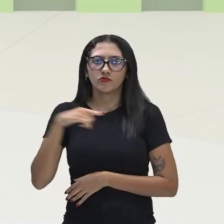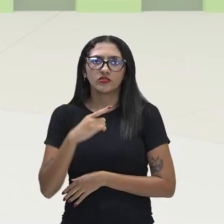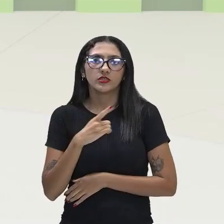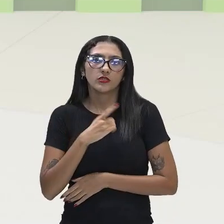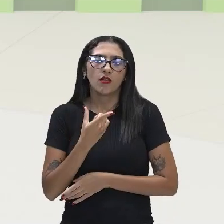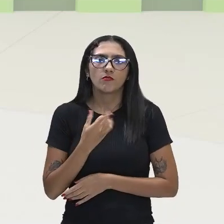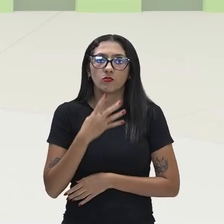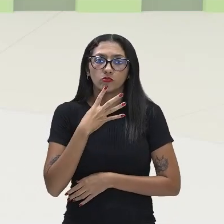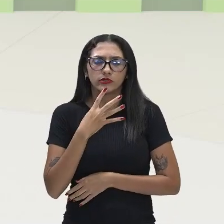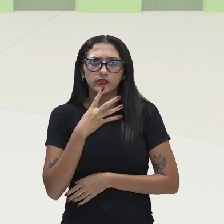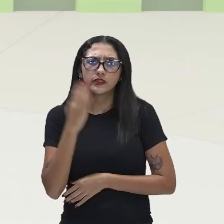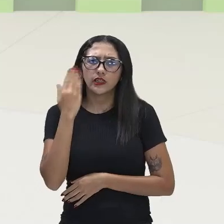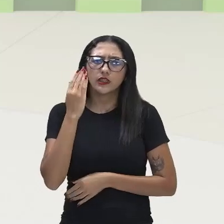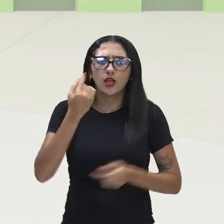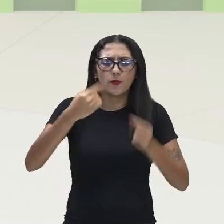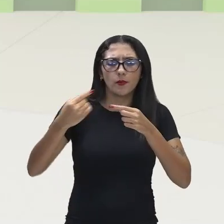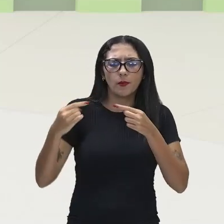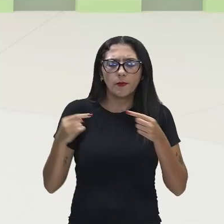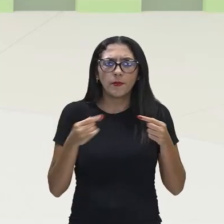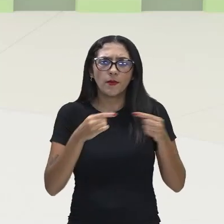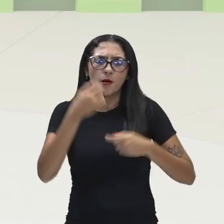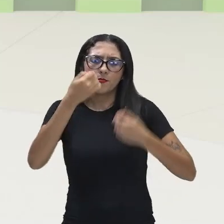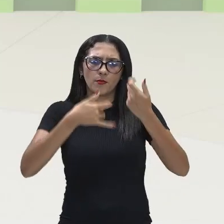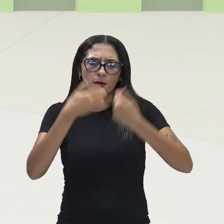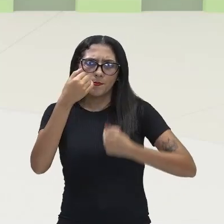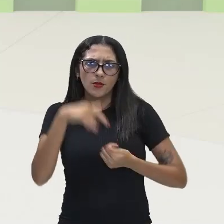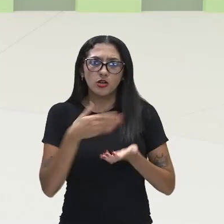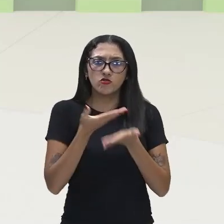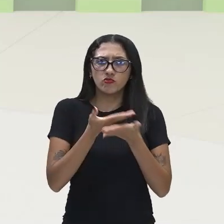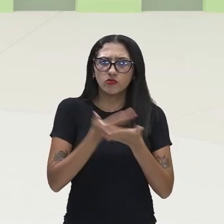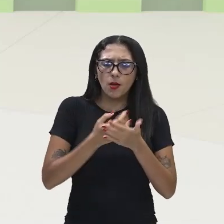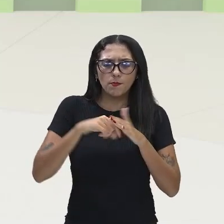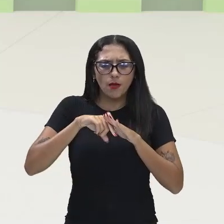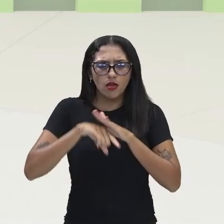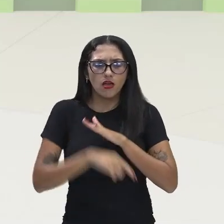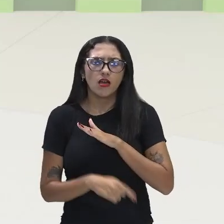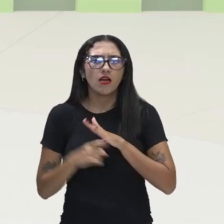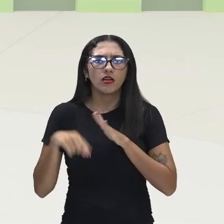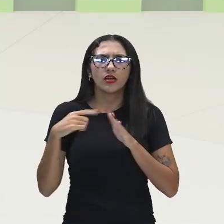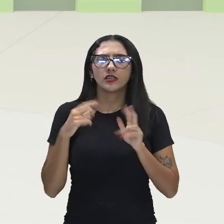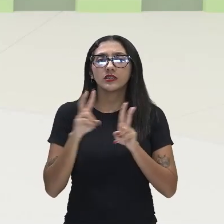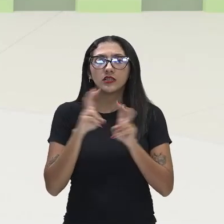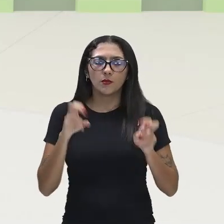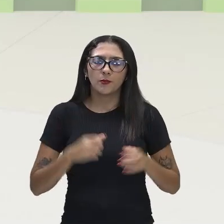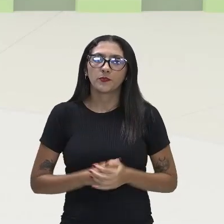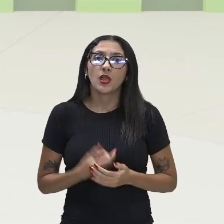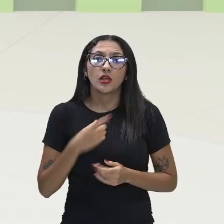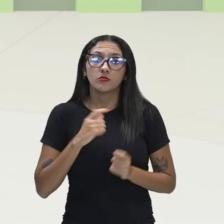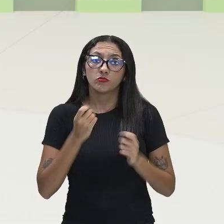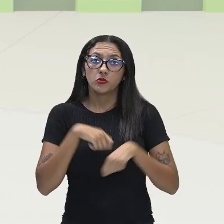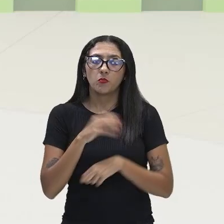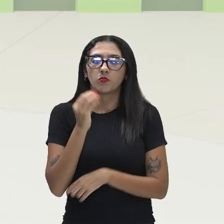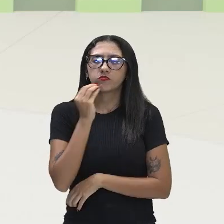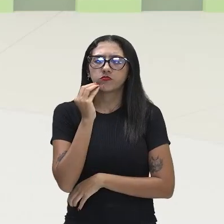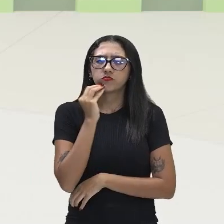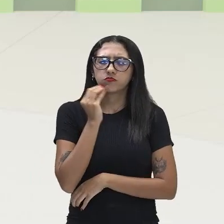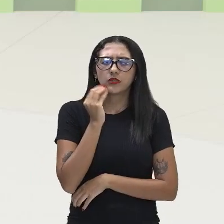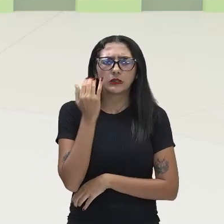ter discussões, ter estudos mais aprofundados para que você possa ali